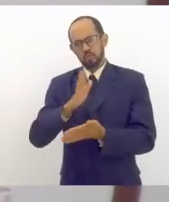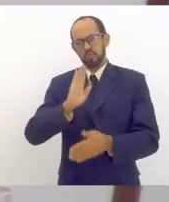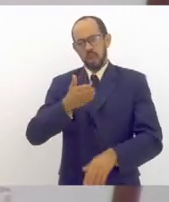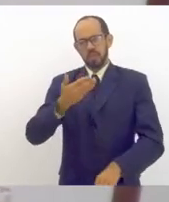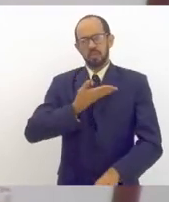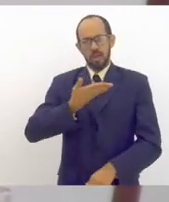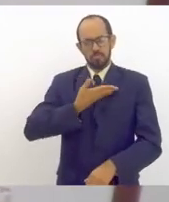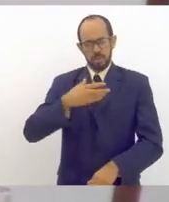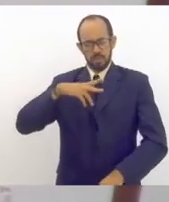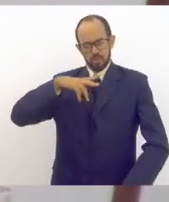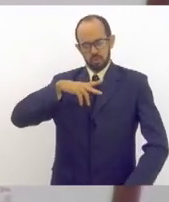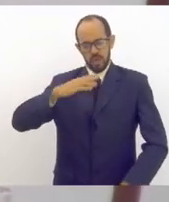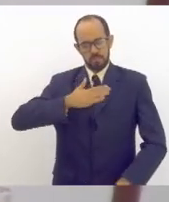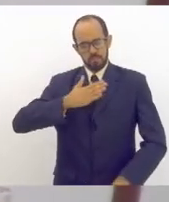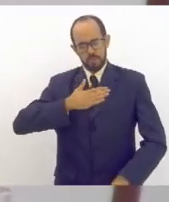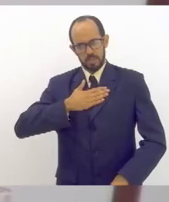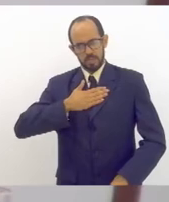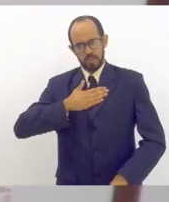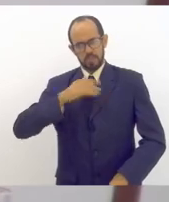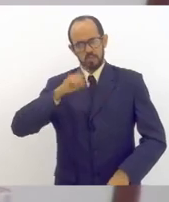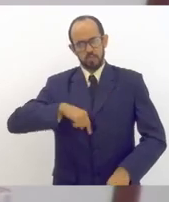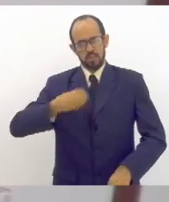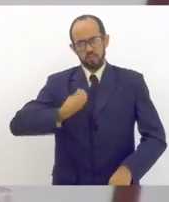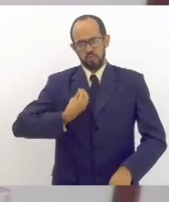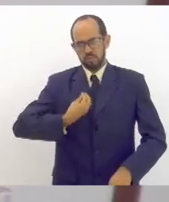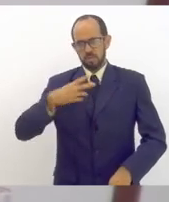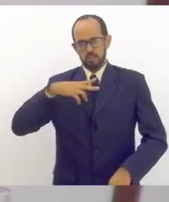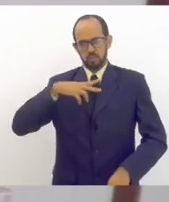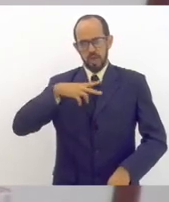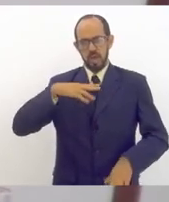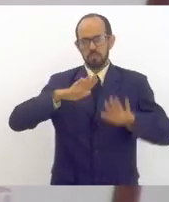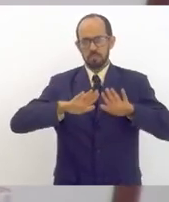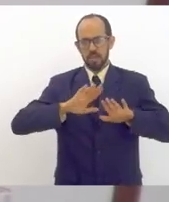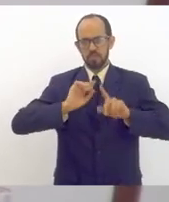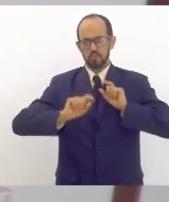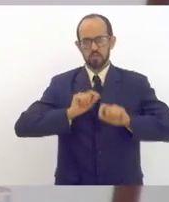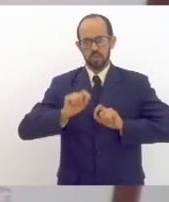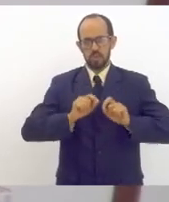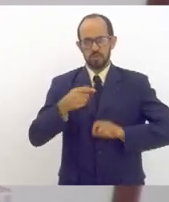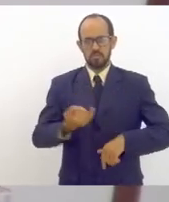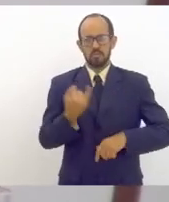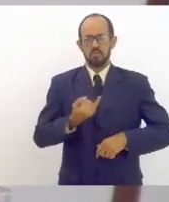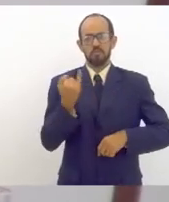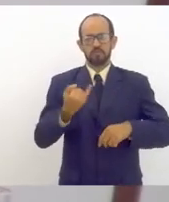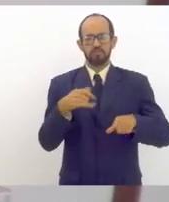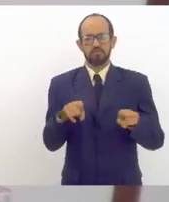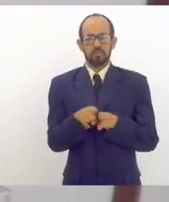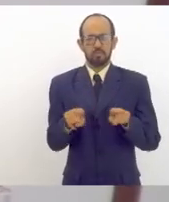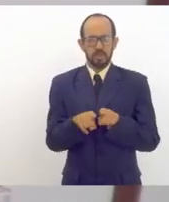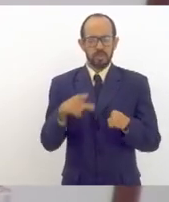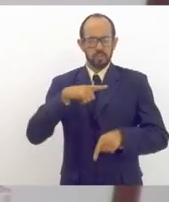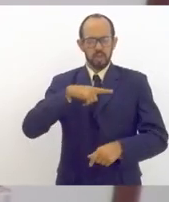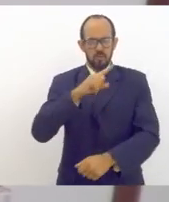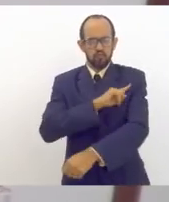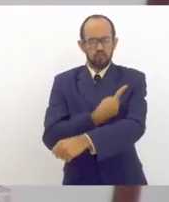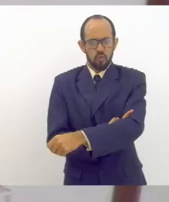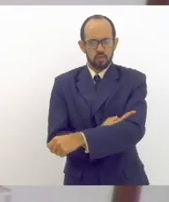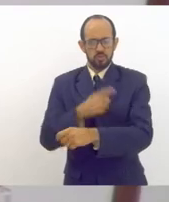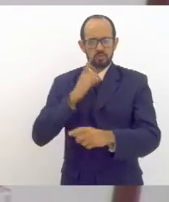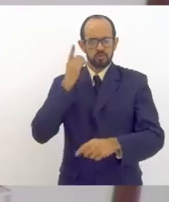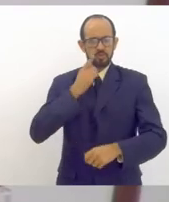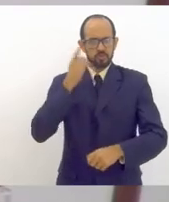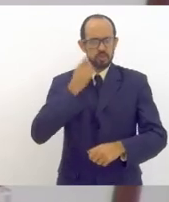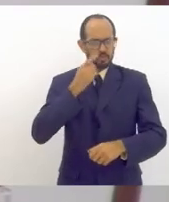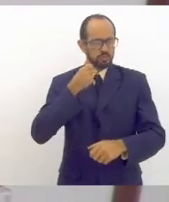amigos no campo pessoal é uma questão de vida pessoal mas é importante que a gente tem a força dos deputados Então se puder